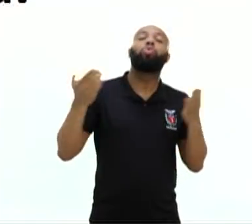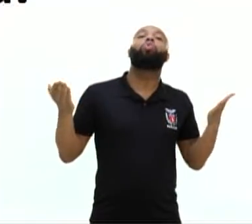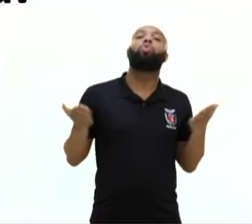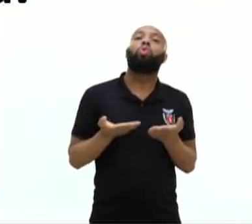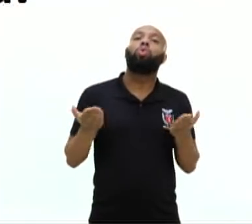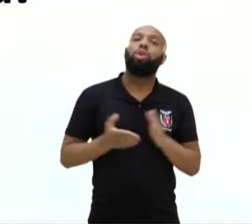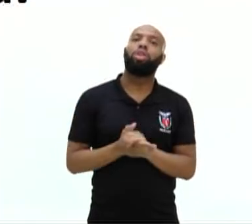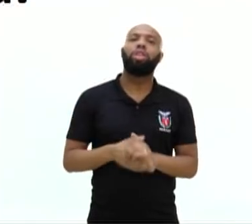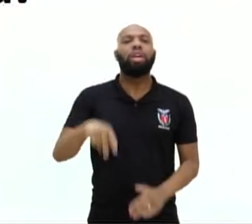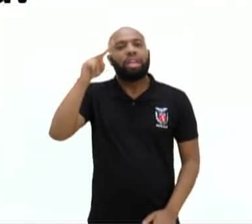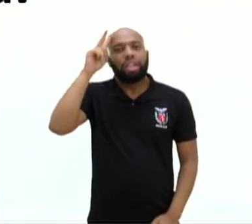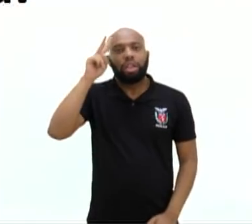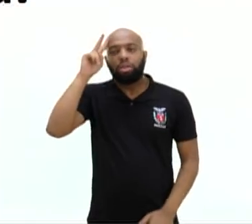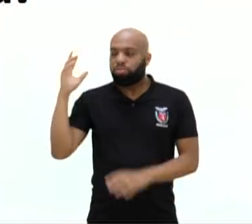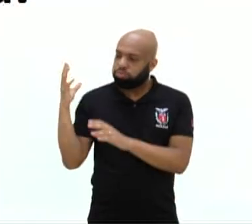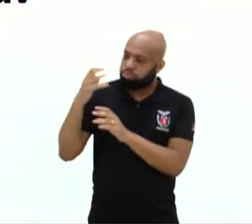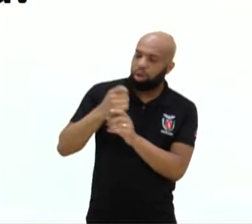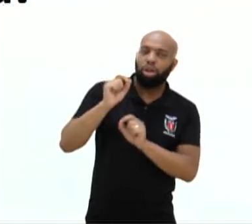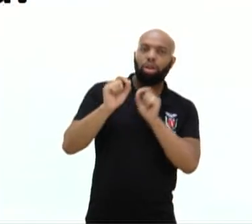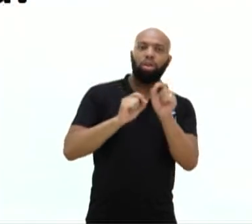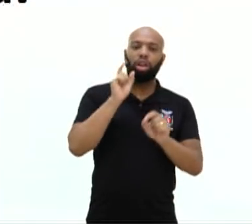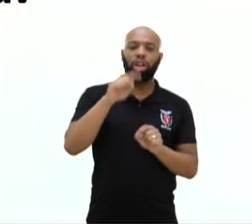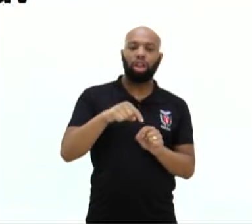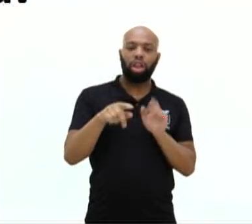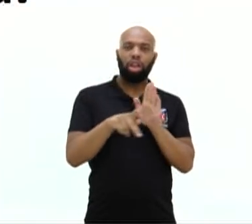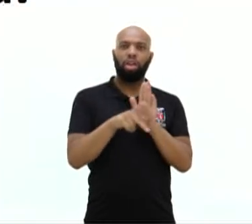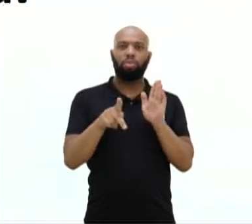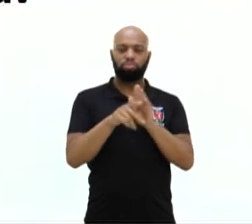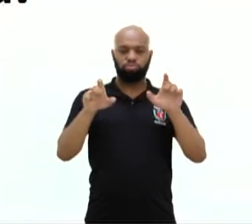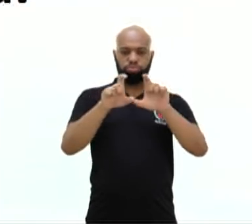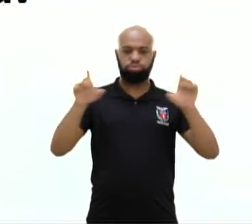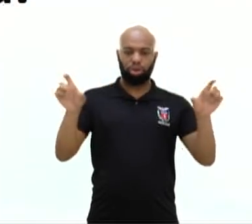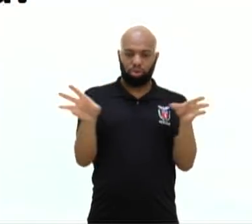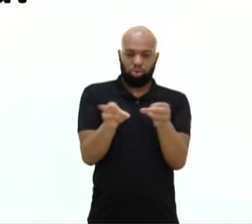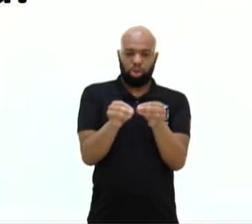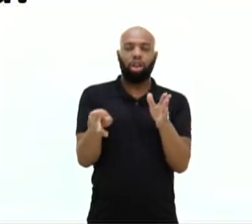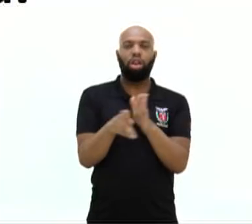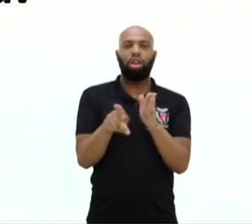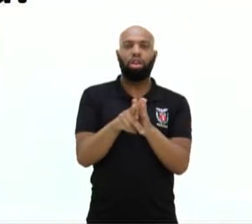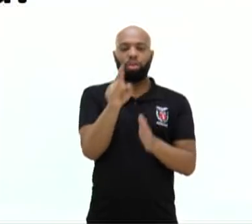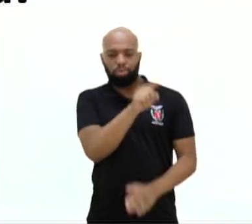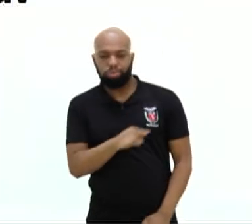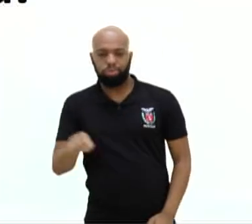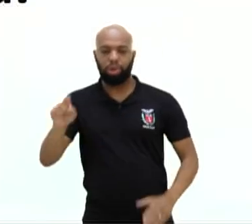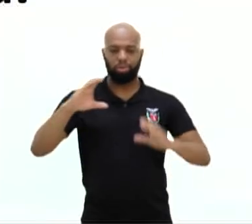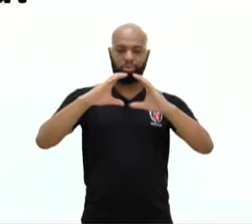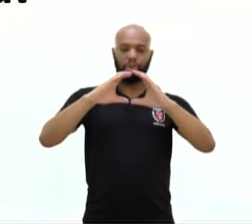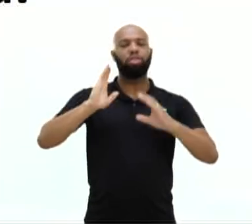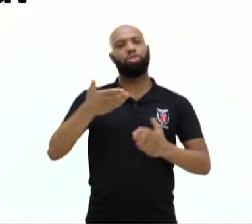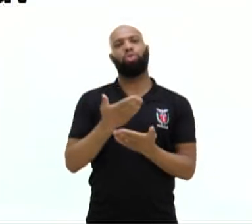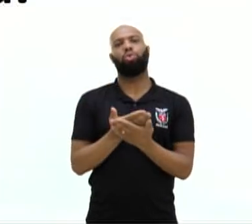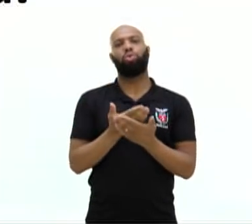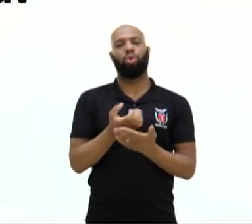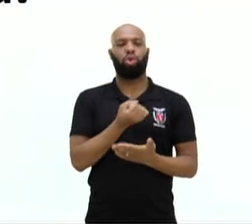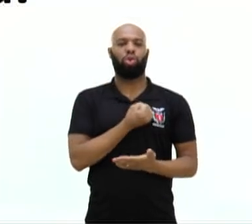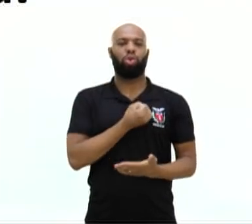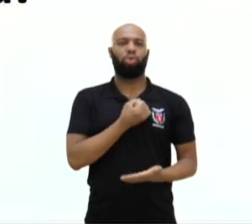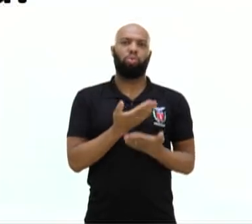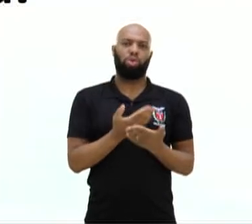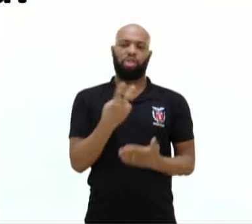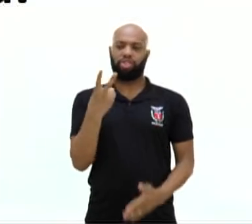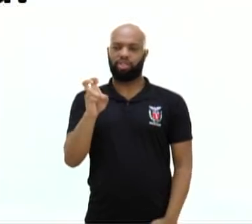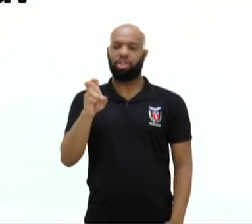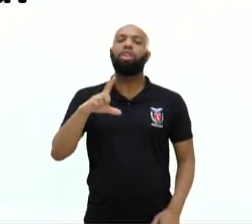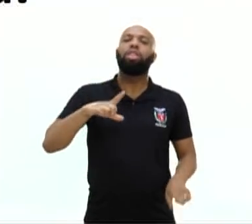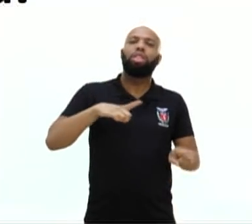hoje, relembrar o que é a origem da equação reduzida da circunferência, ou seja, aquilo que nós vimos na 25. E conhecer e